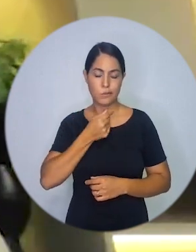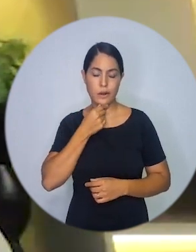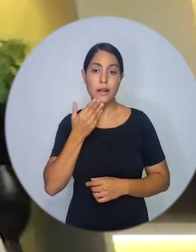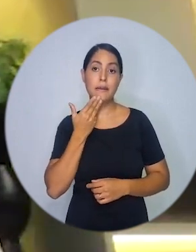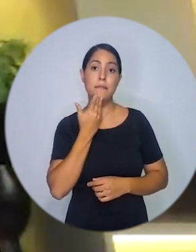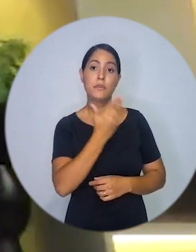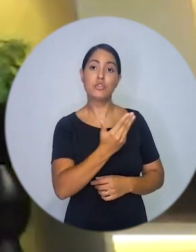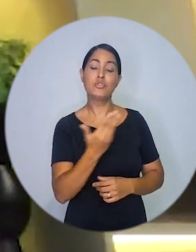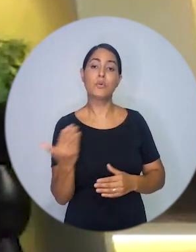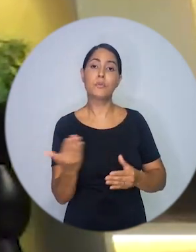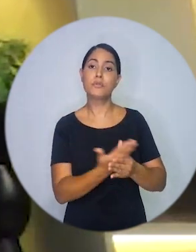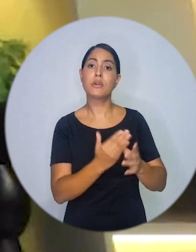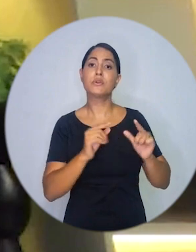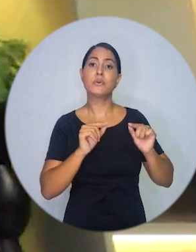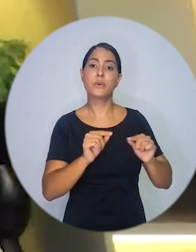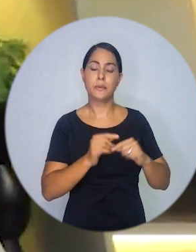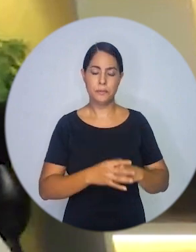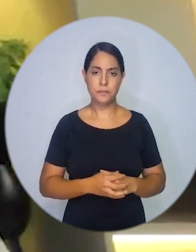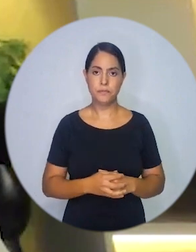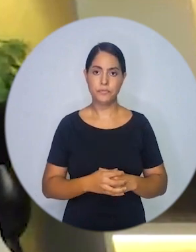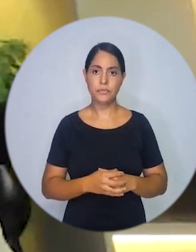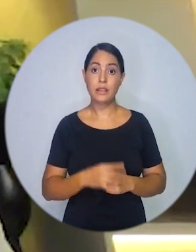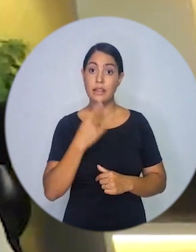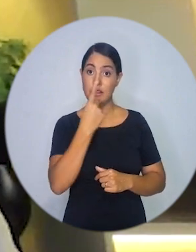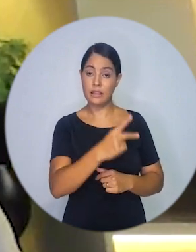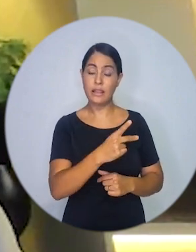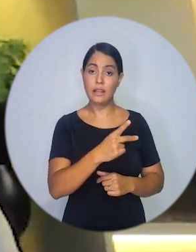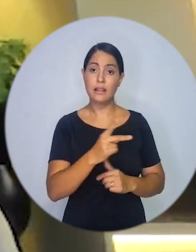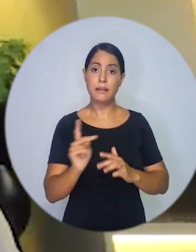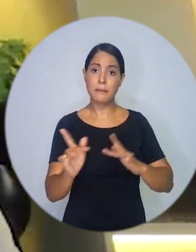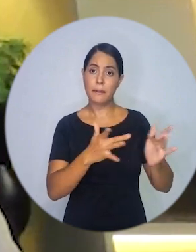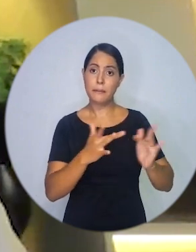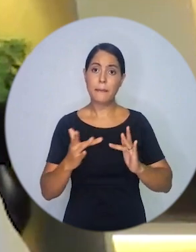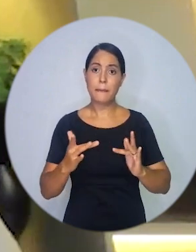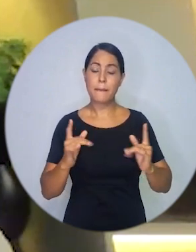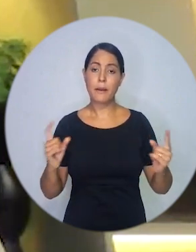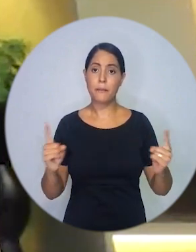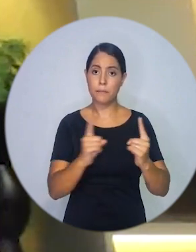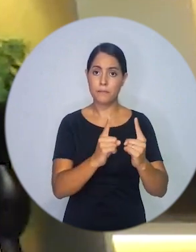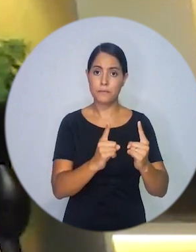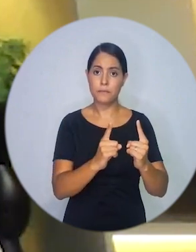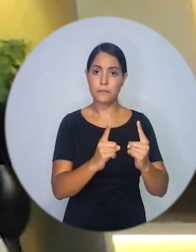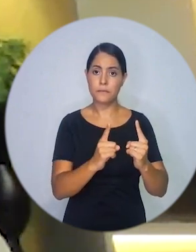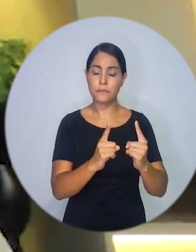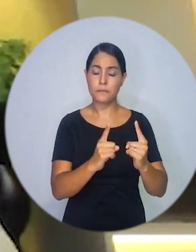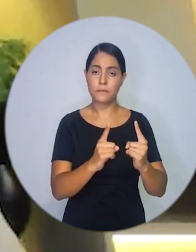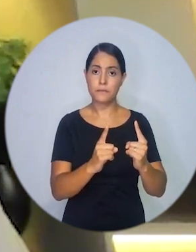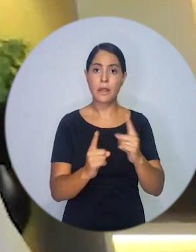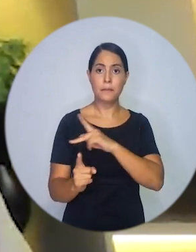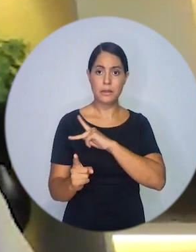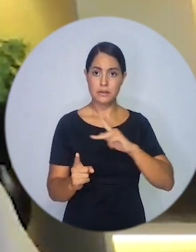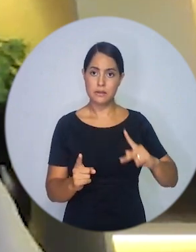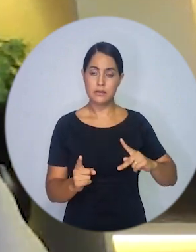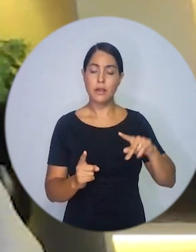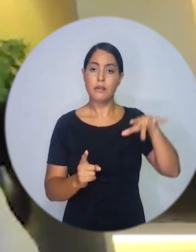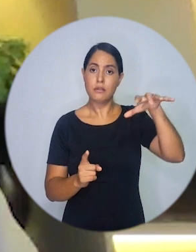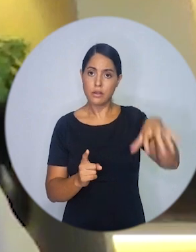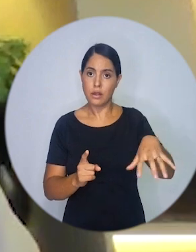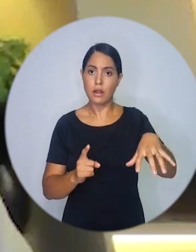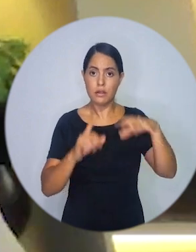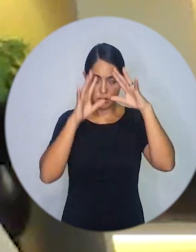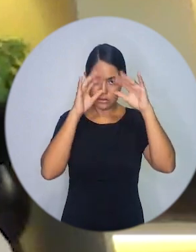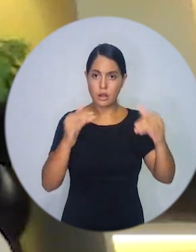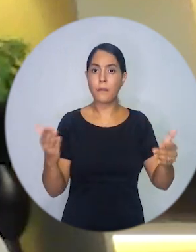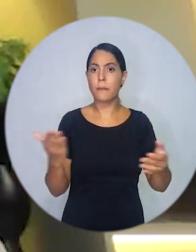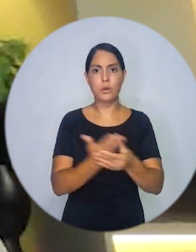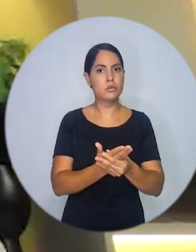que o despacho que foi feito junto àquela magistrada que estava presidindo a unidade judiciária não